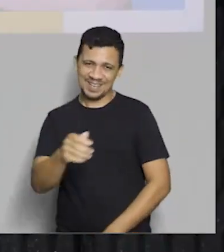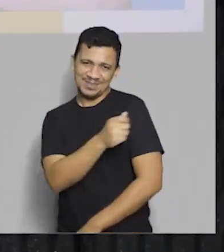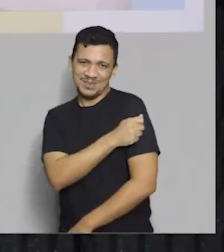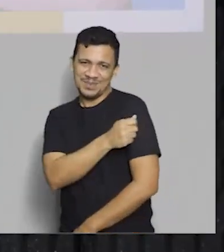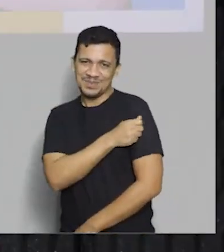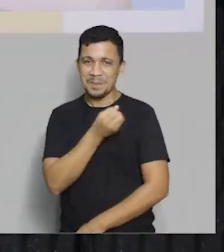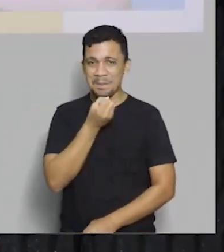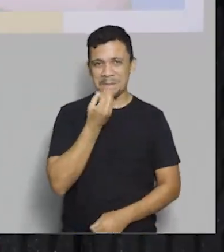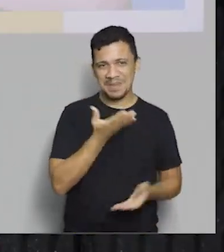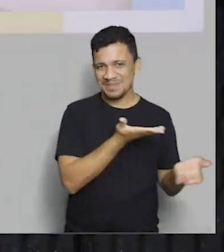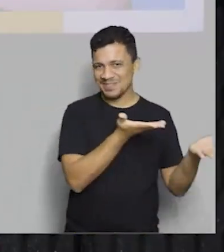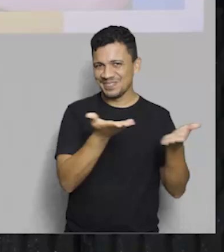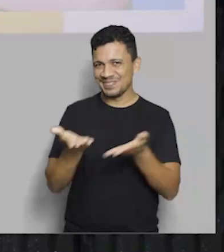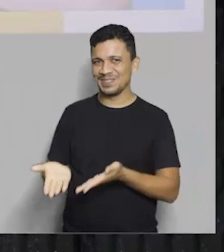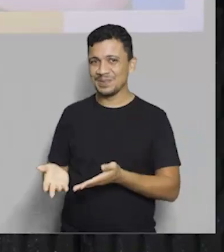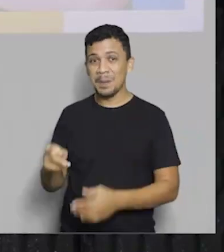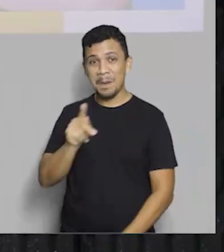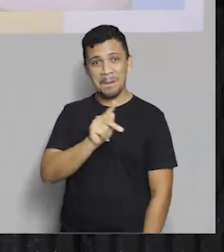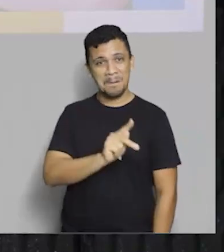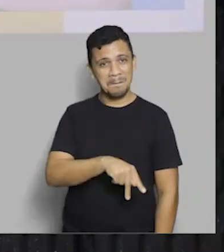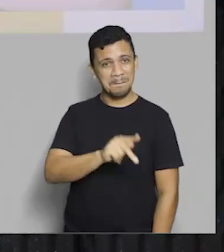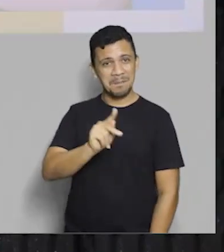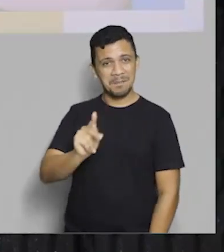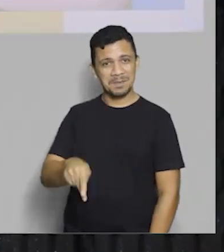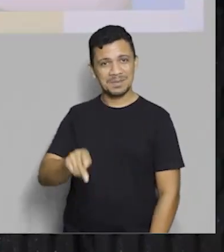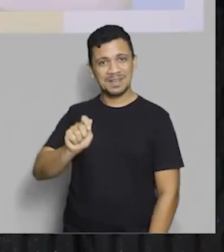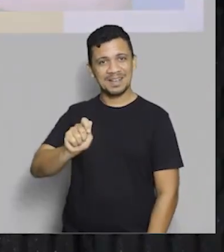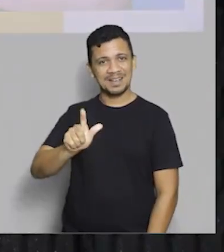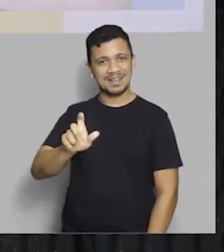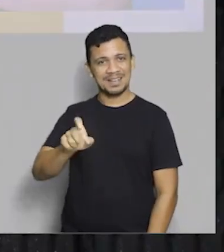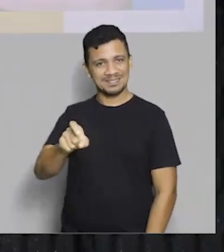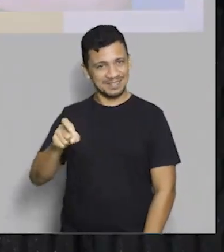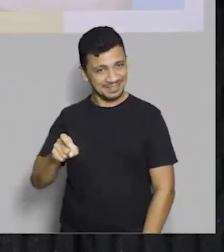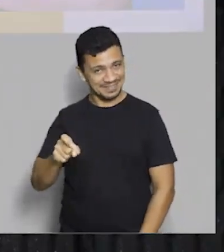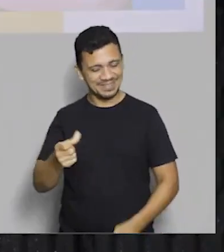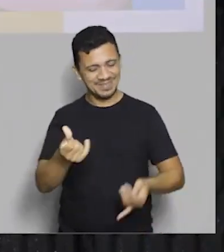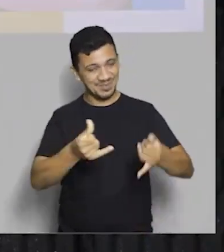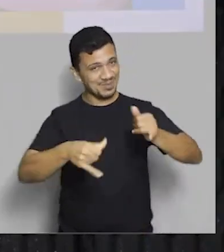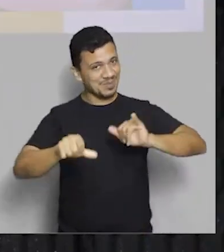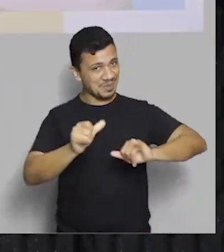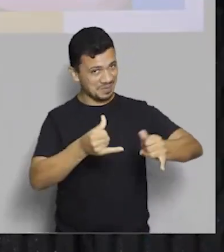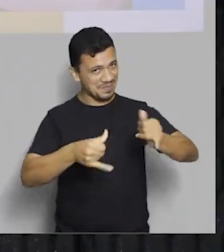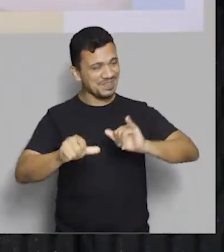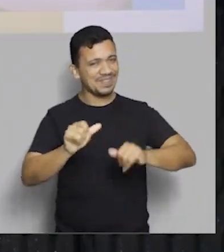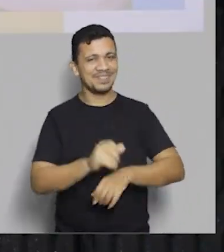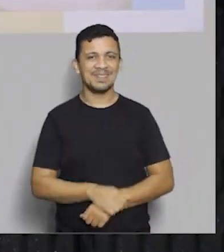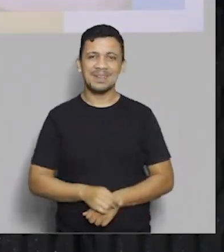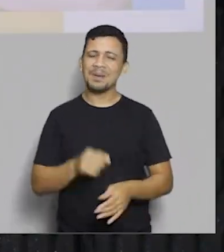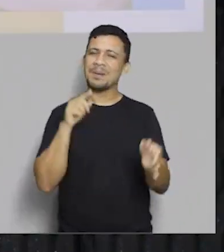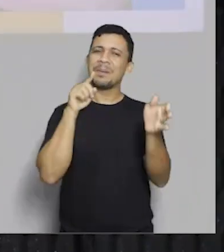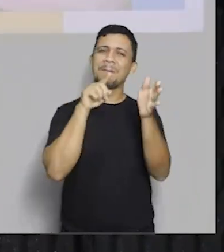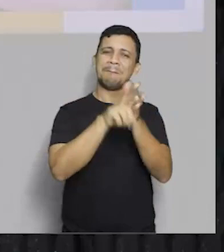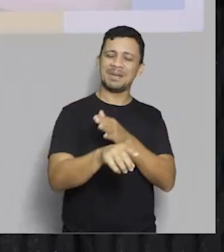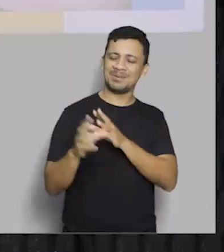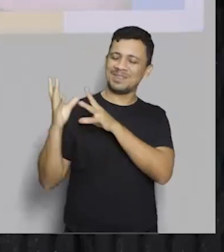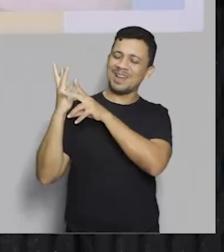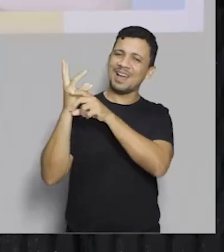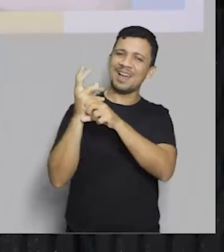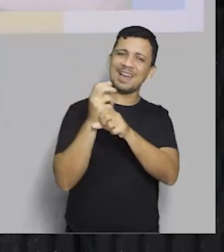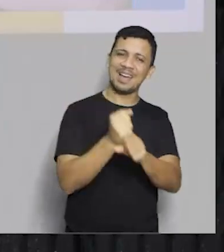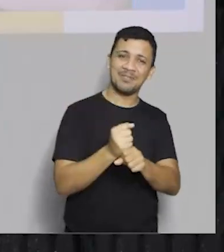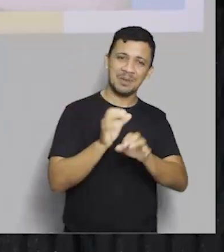turma, sejam todos bem-vindos. Sou o professor Alex Ferreira, professor de Química. E mais uma questão da nossa revisão para o